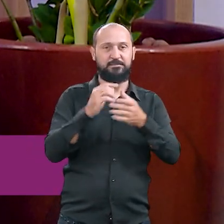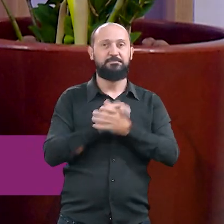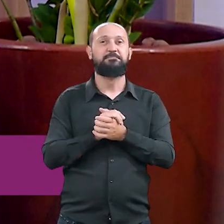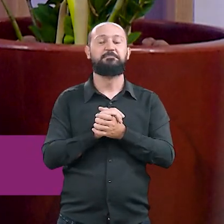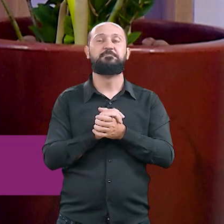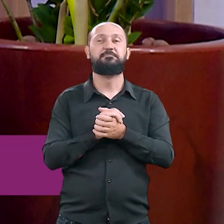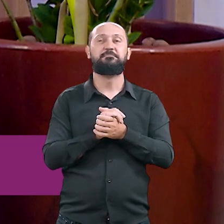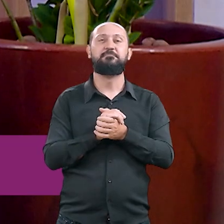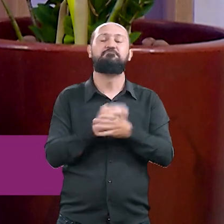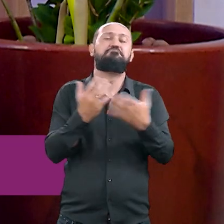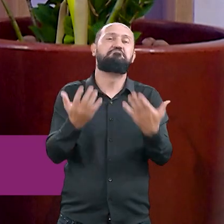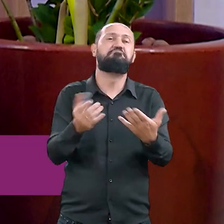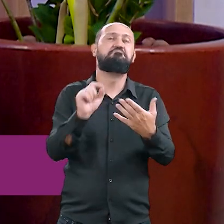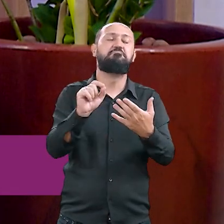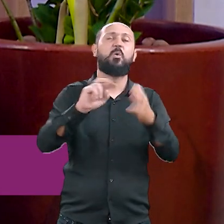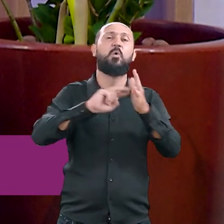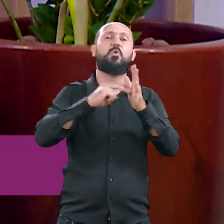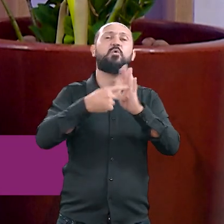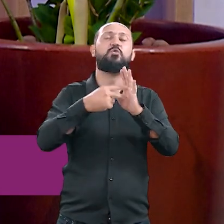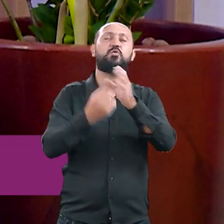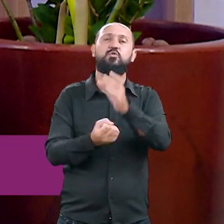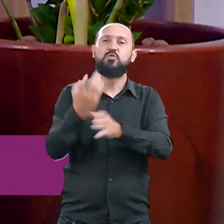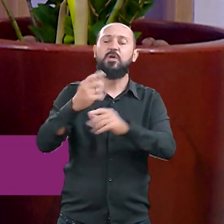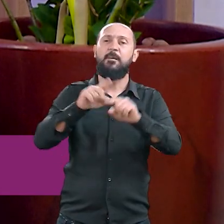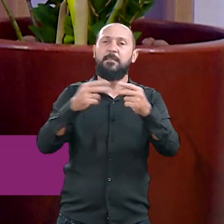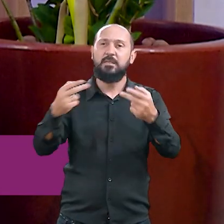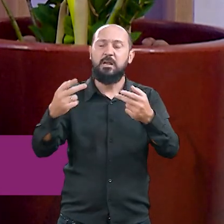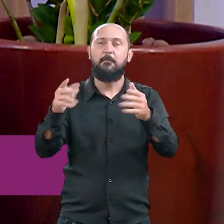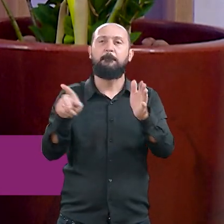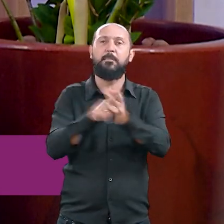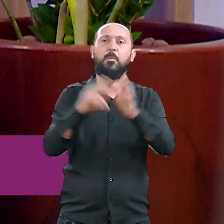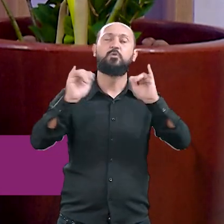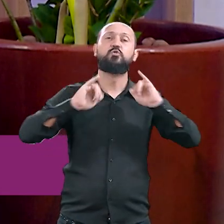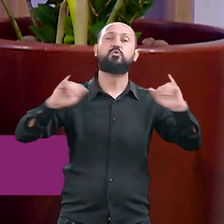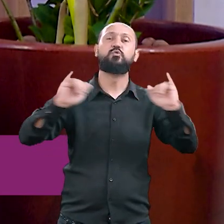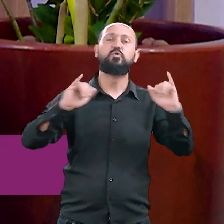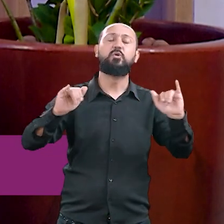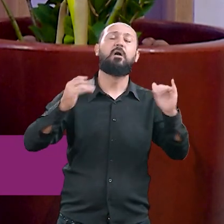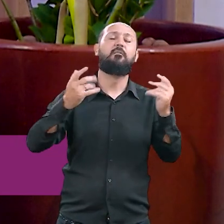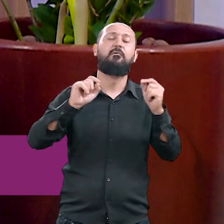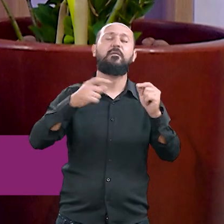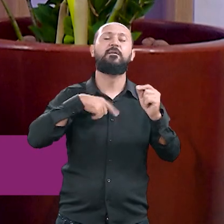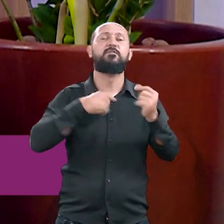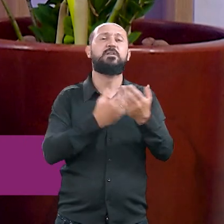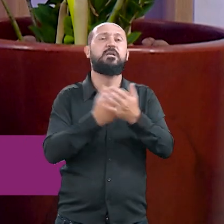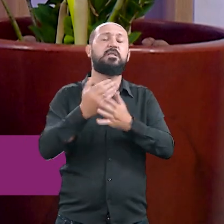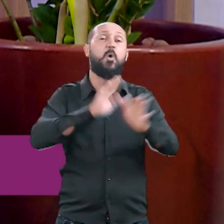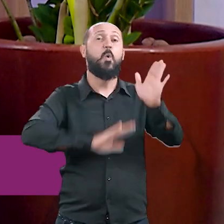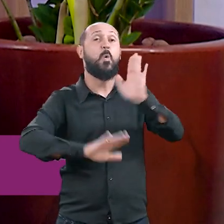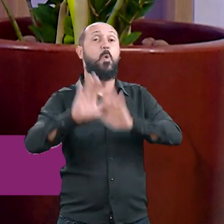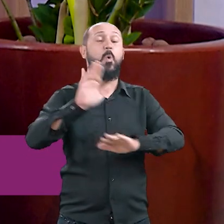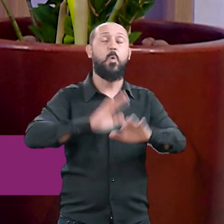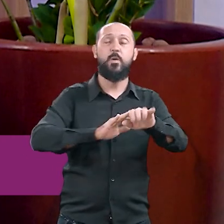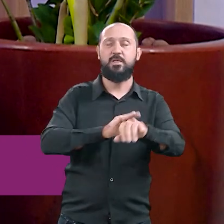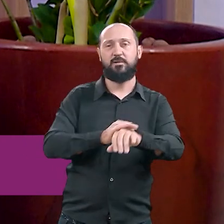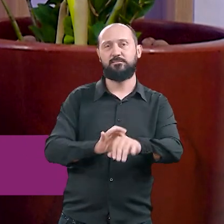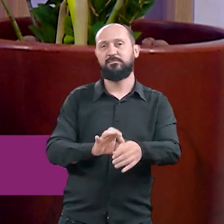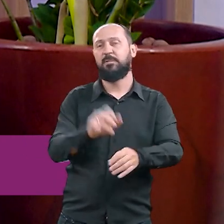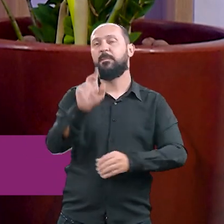área sua, que é a política, né, por conta da agência, das campanhas. A inteligência artificial também pode ser uma grande aliada